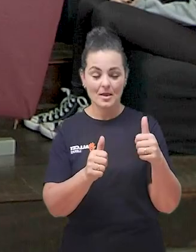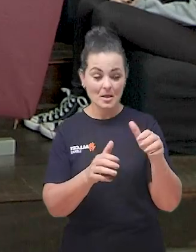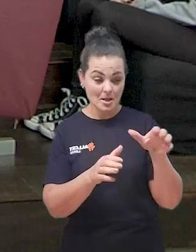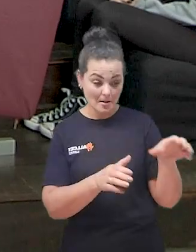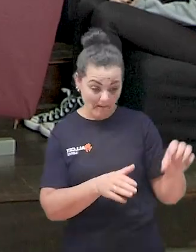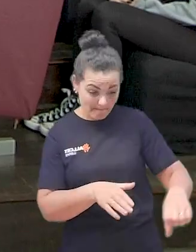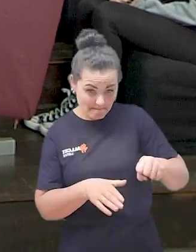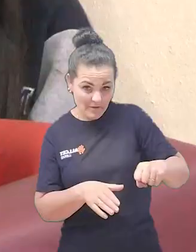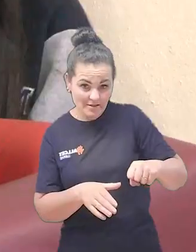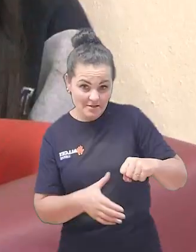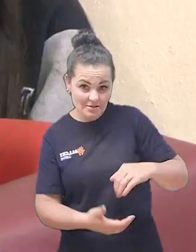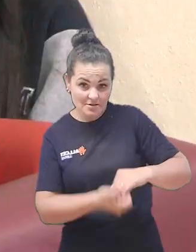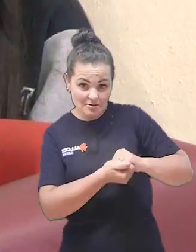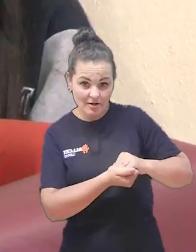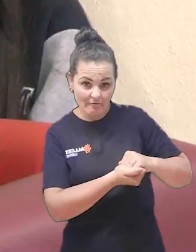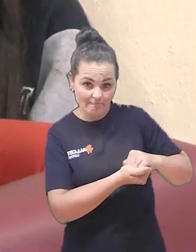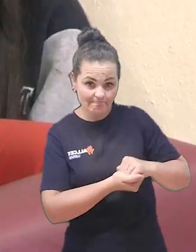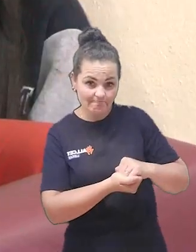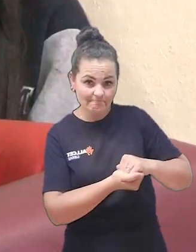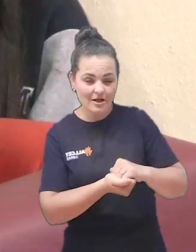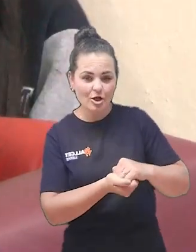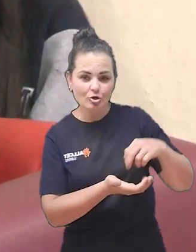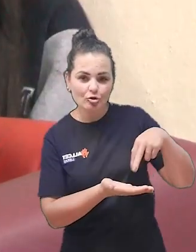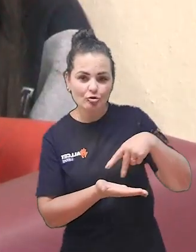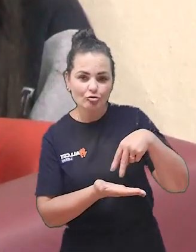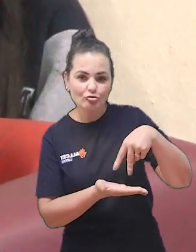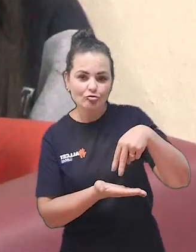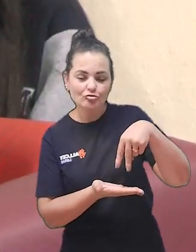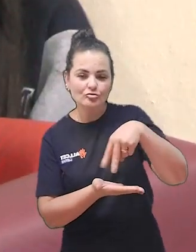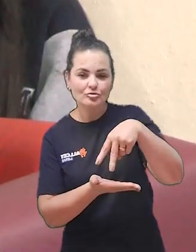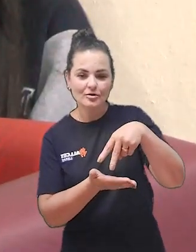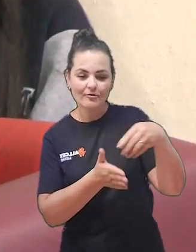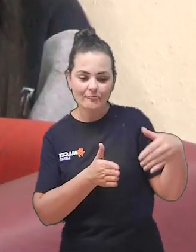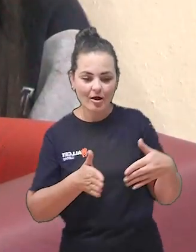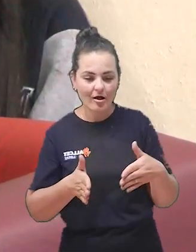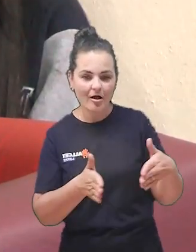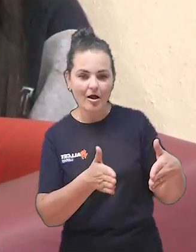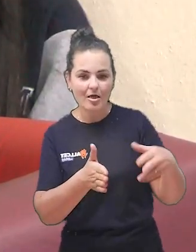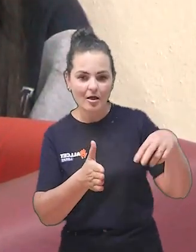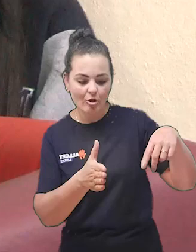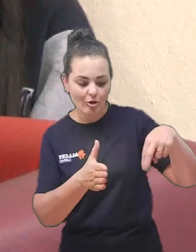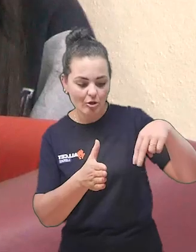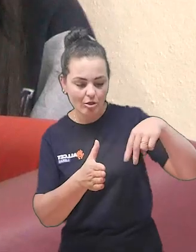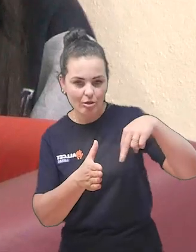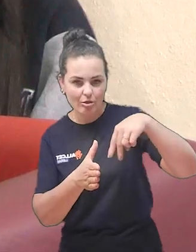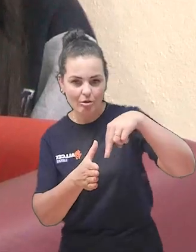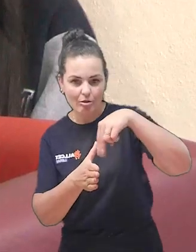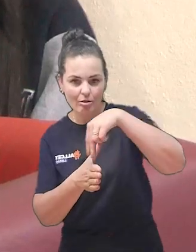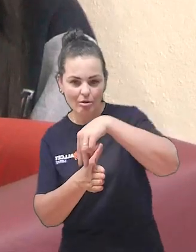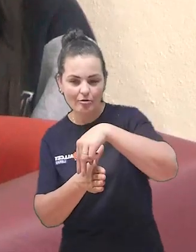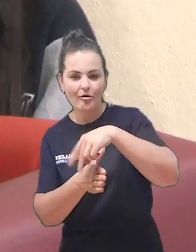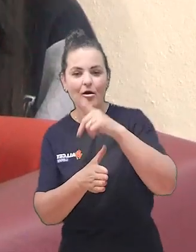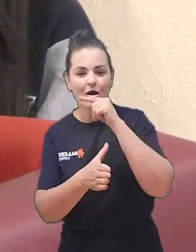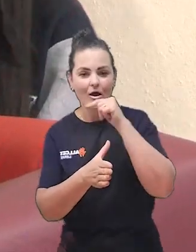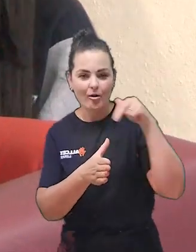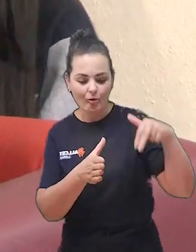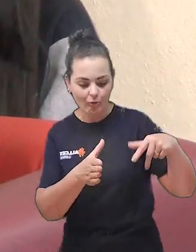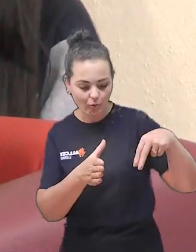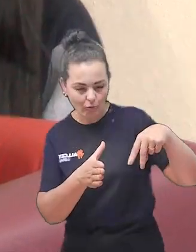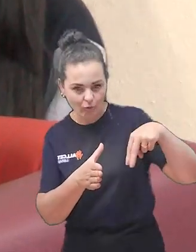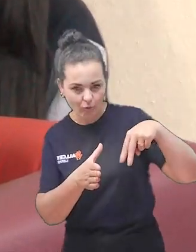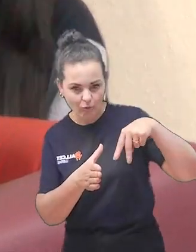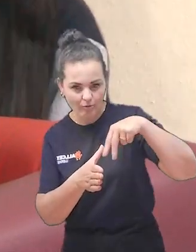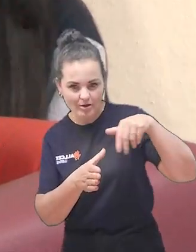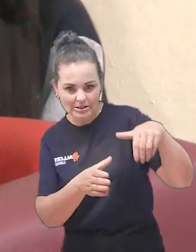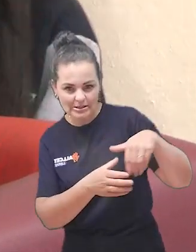rio, a mão firme aqui, a tarrafa no outro lado, as minhas pernas voavam por cima da correnteza e eu